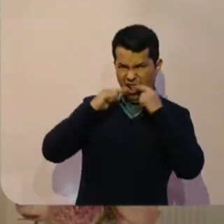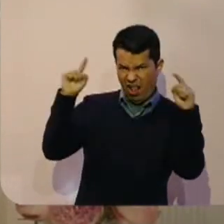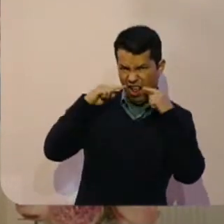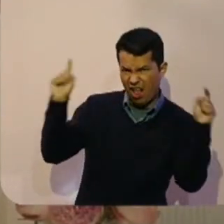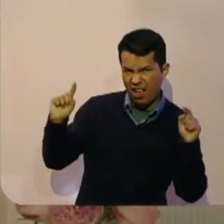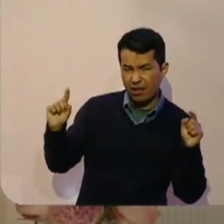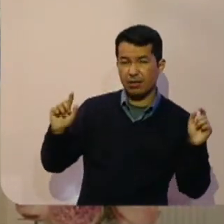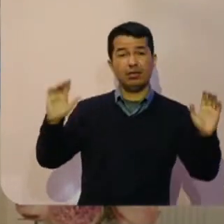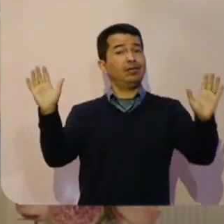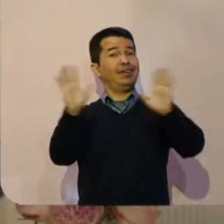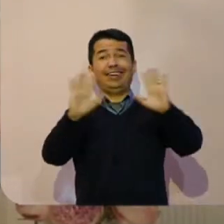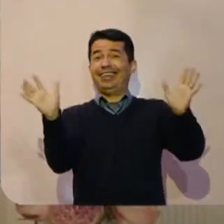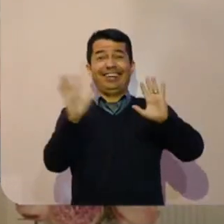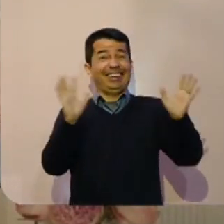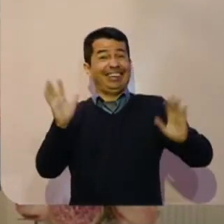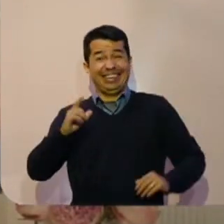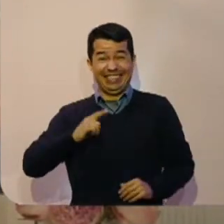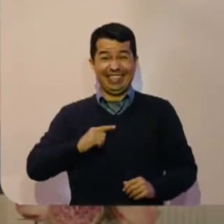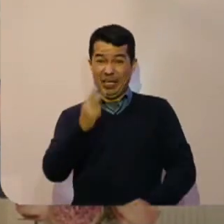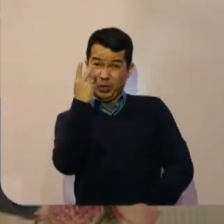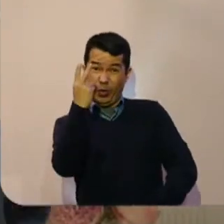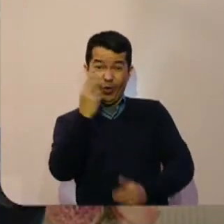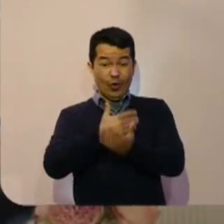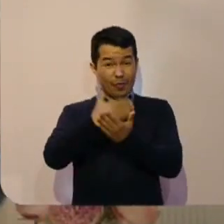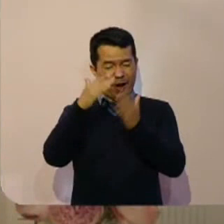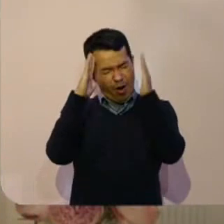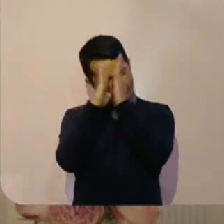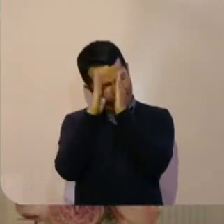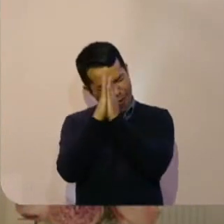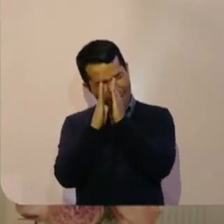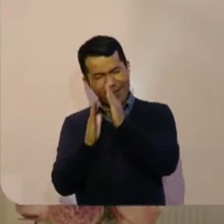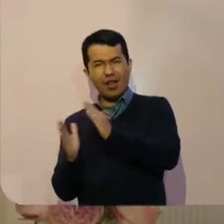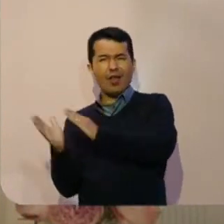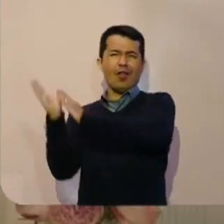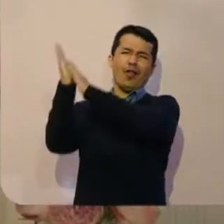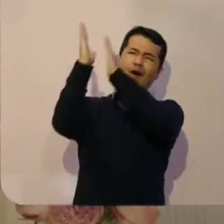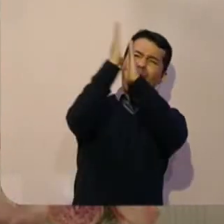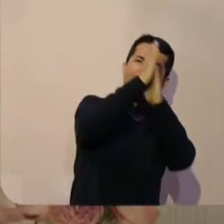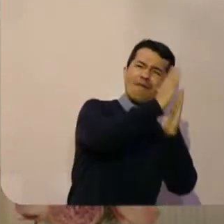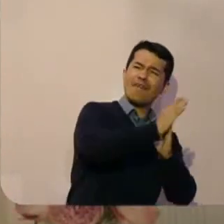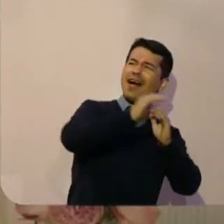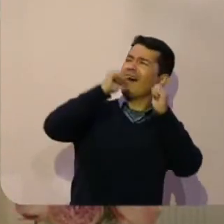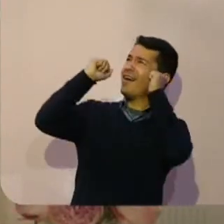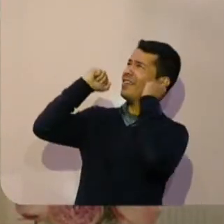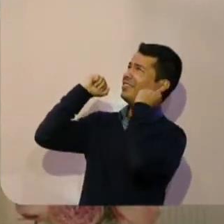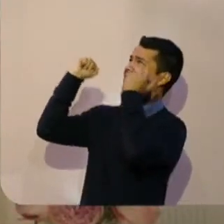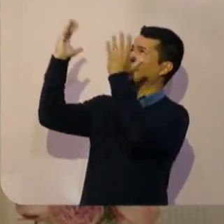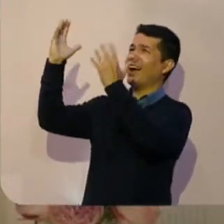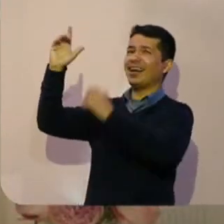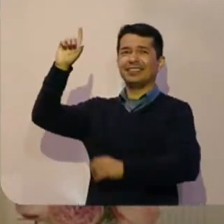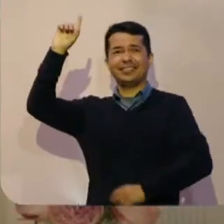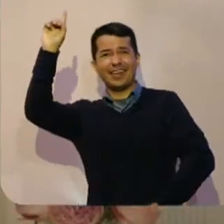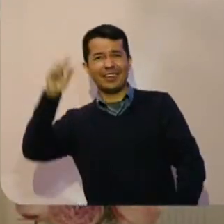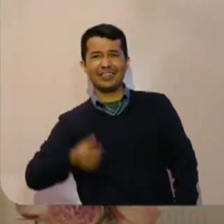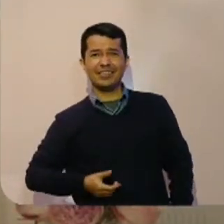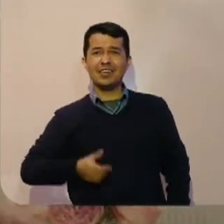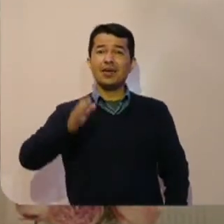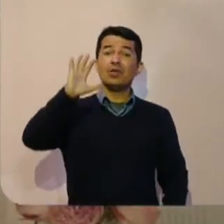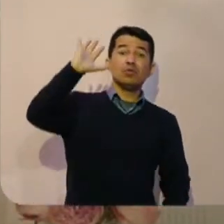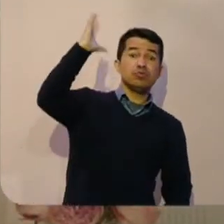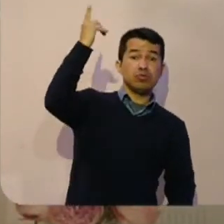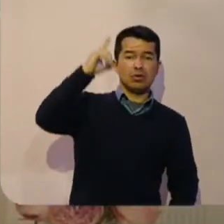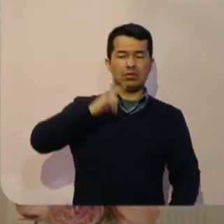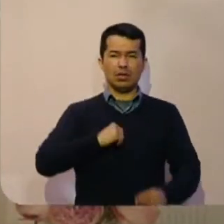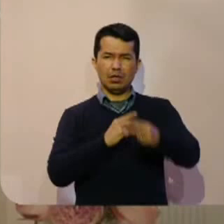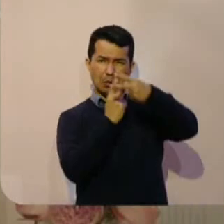enquanto eles oravam e cantavam, Deus moveu, mandou um terremoto só na cadeia. E